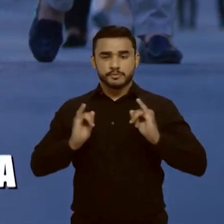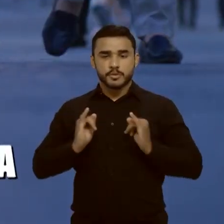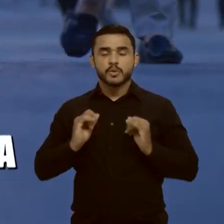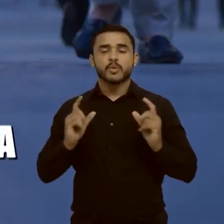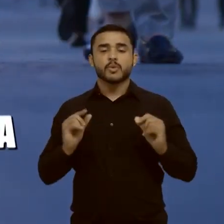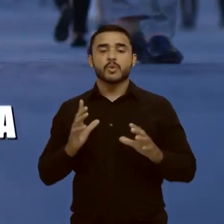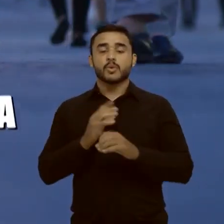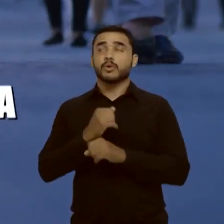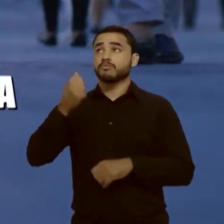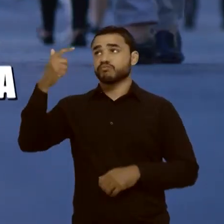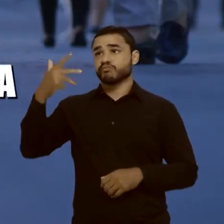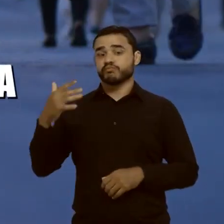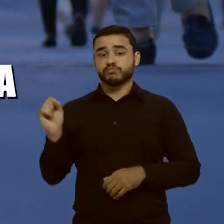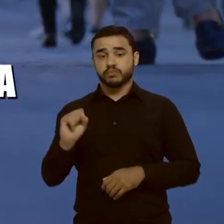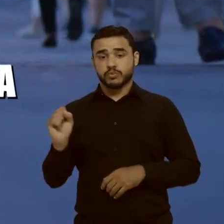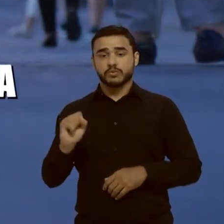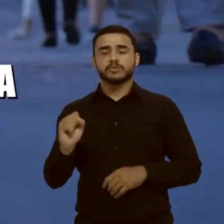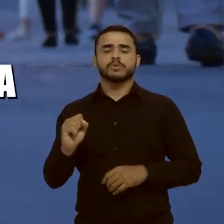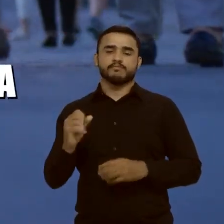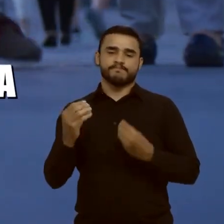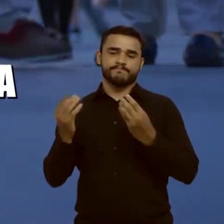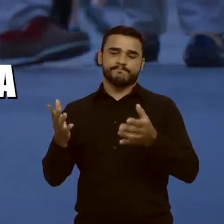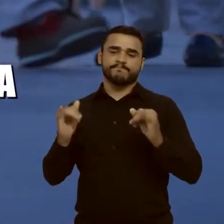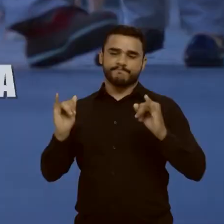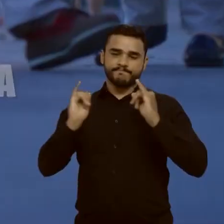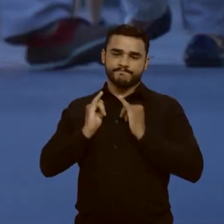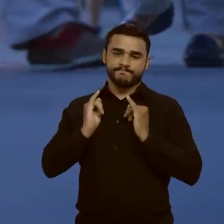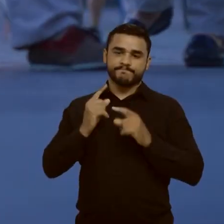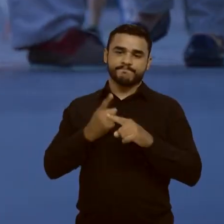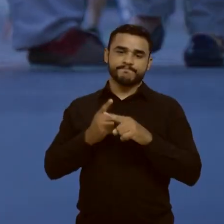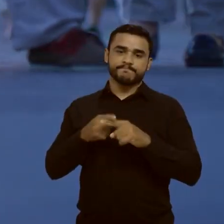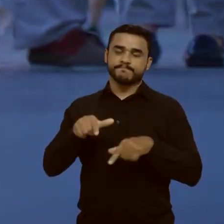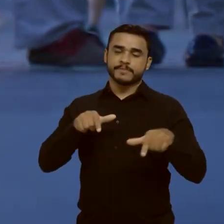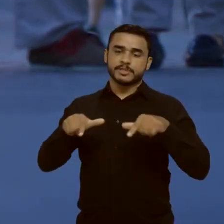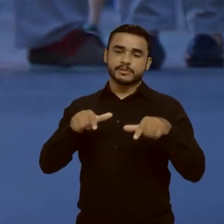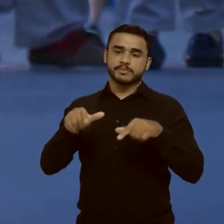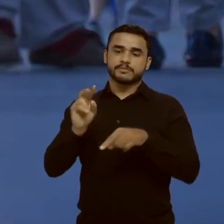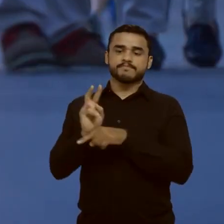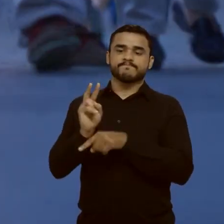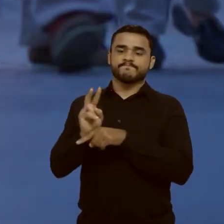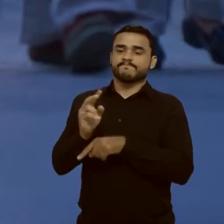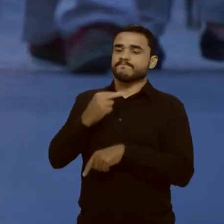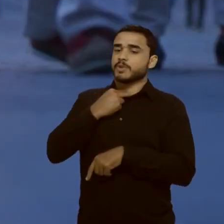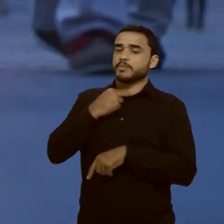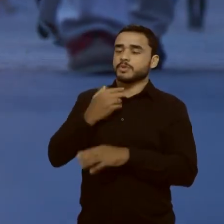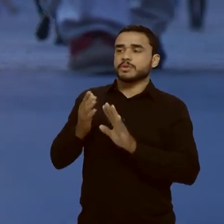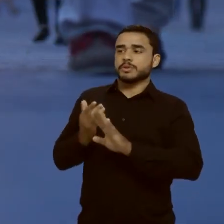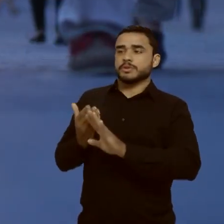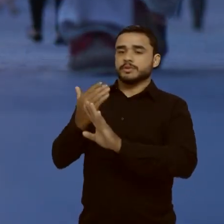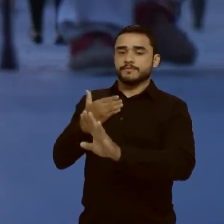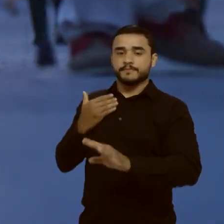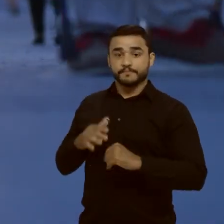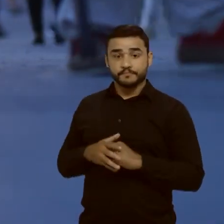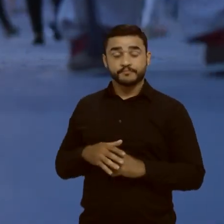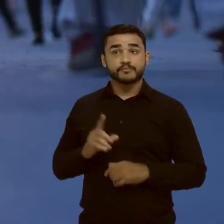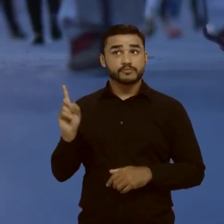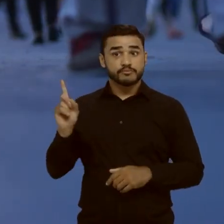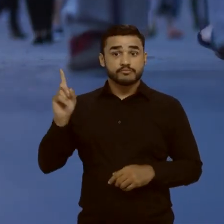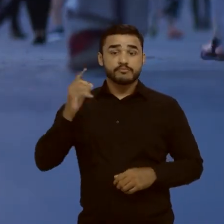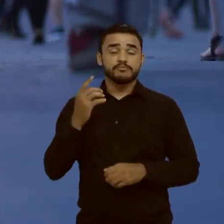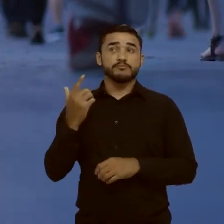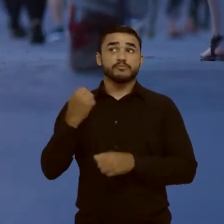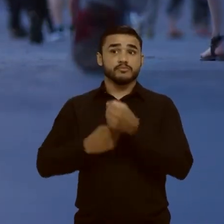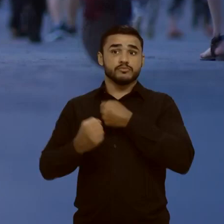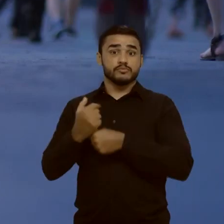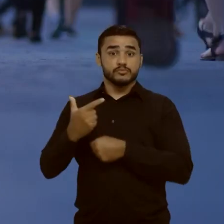8ª maior causa do benefício por incapacidade temporária. Naquele ano, 28 mil profissionais precisaram se ausentar